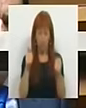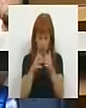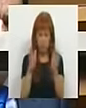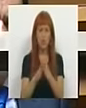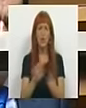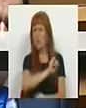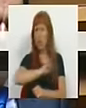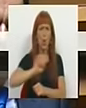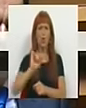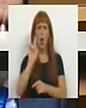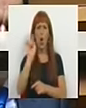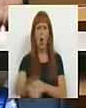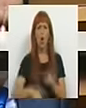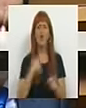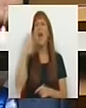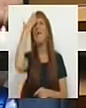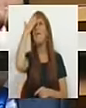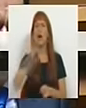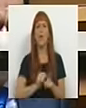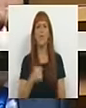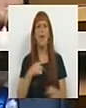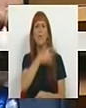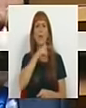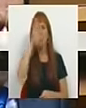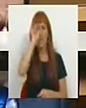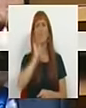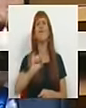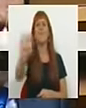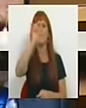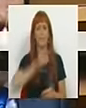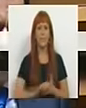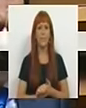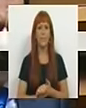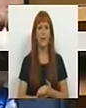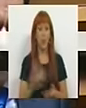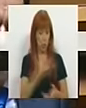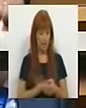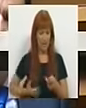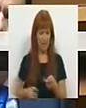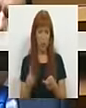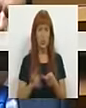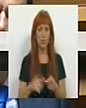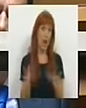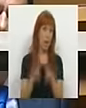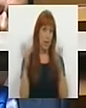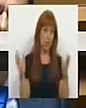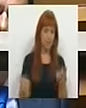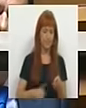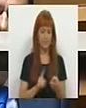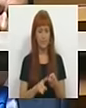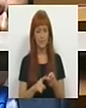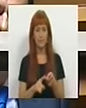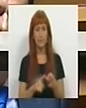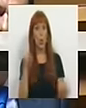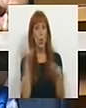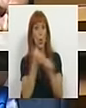todos contra aquilo que era a expectativa e a promessa do Governo. O desemprego, que aumentou,